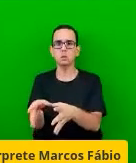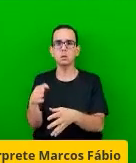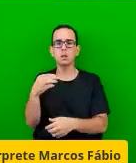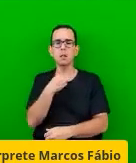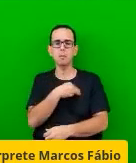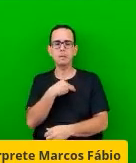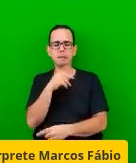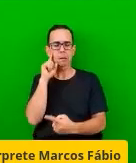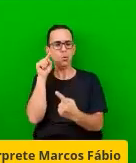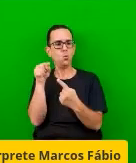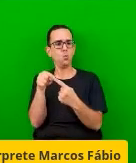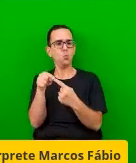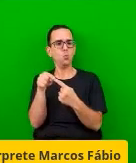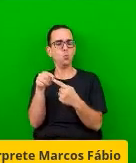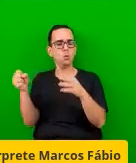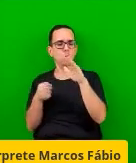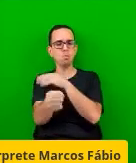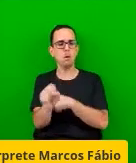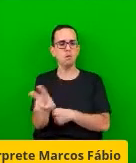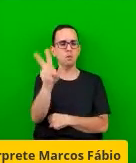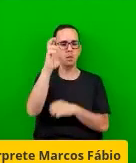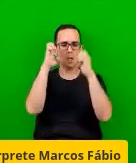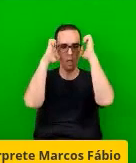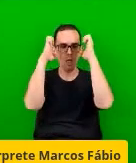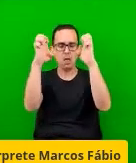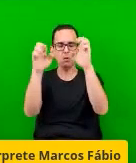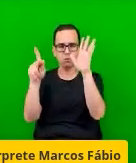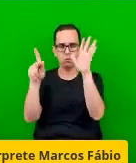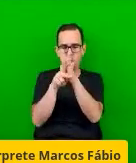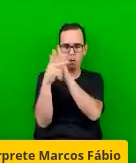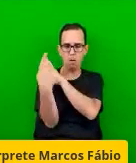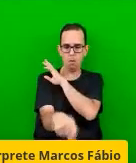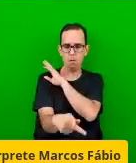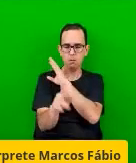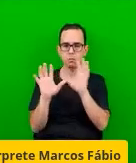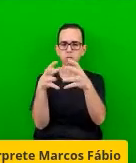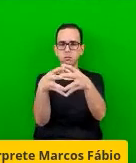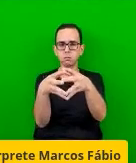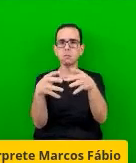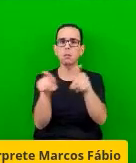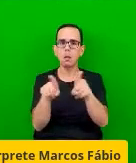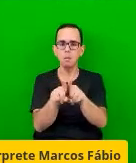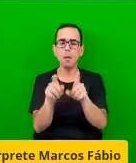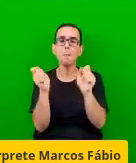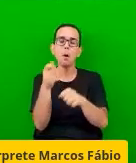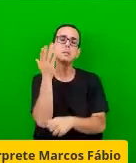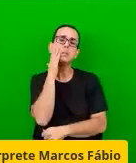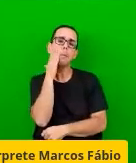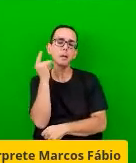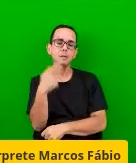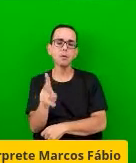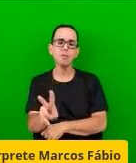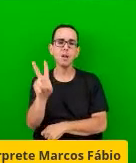messiânica de impor os seus valores éticos ocidentais sobre todas as partes do mundo. Consequentemente, eles vão reconhecer que seus valores